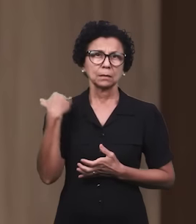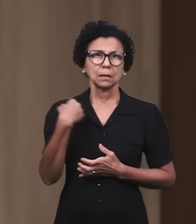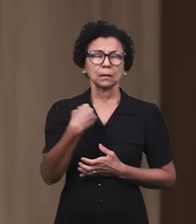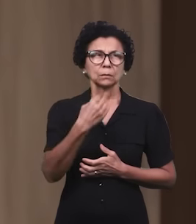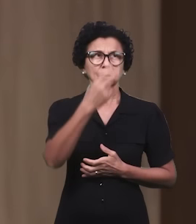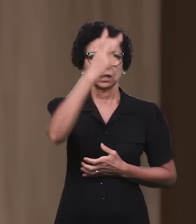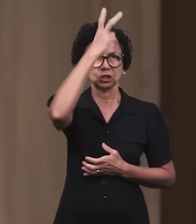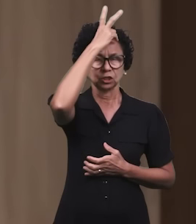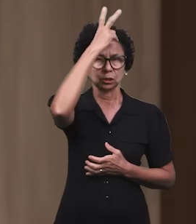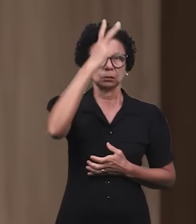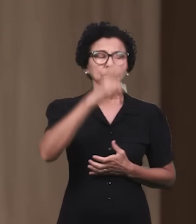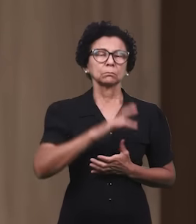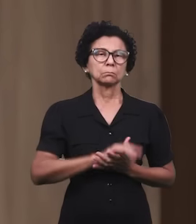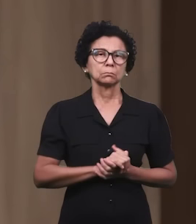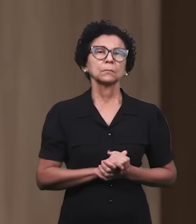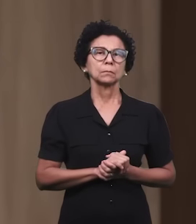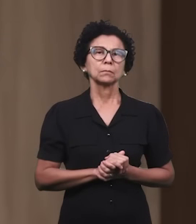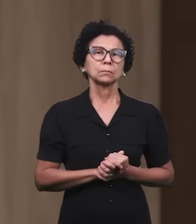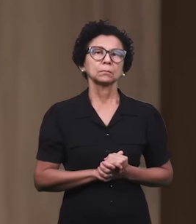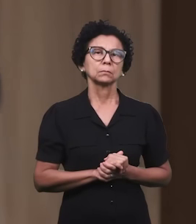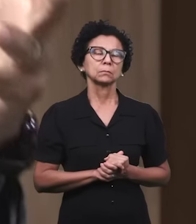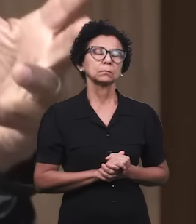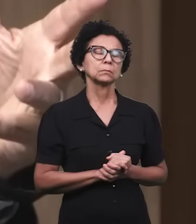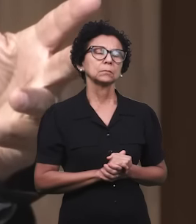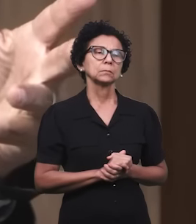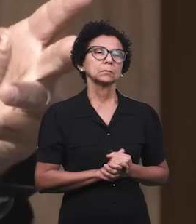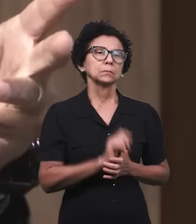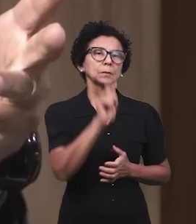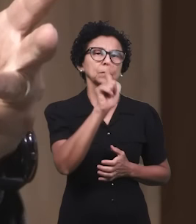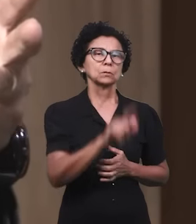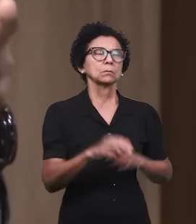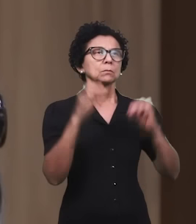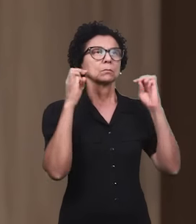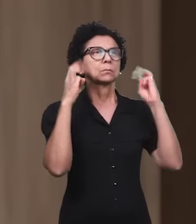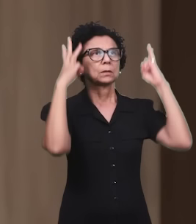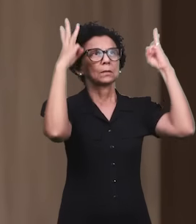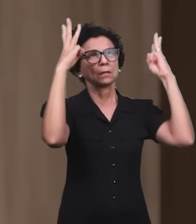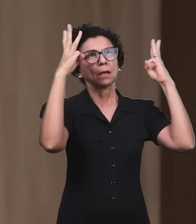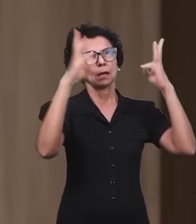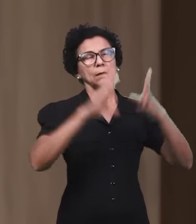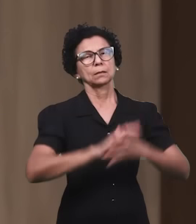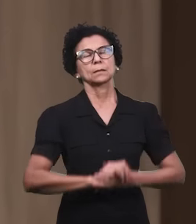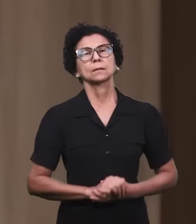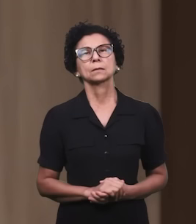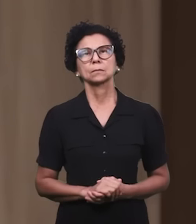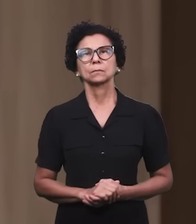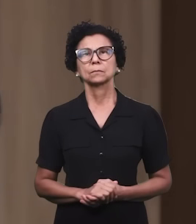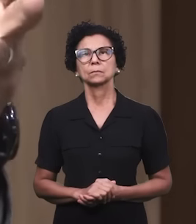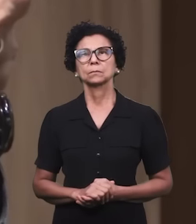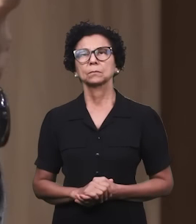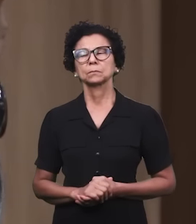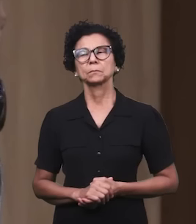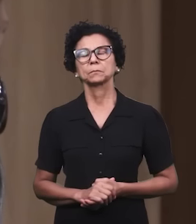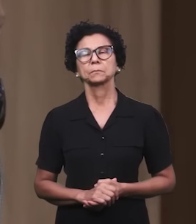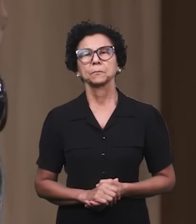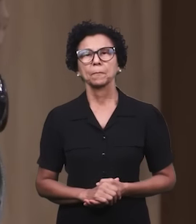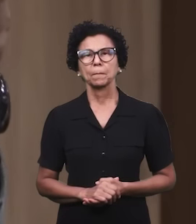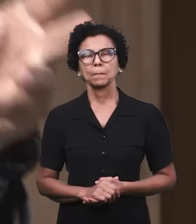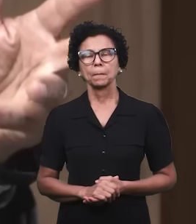é? Então, o primeiro sinal que